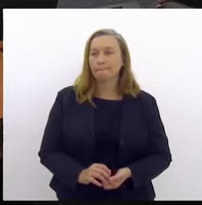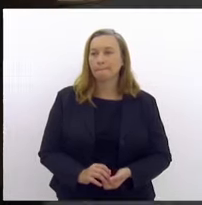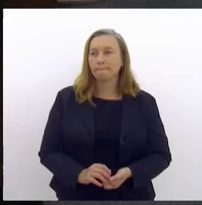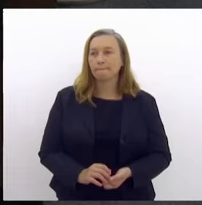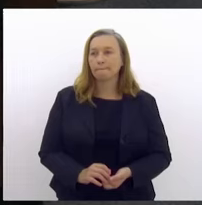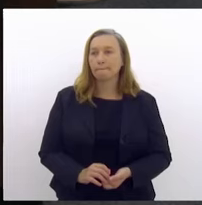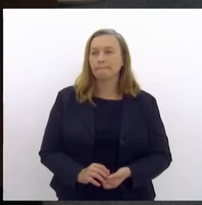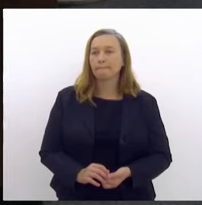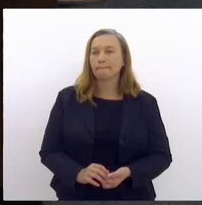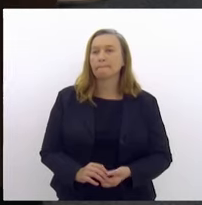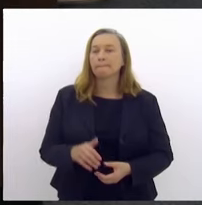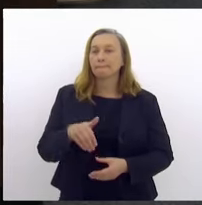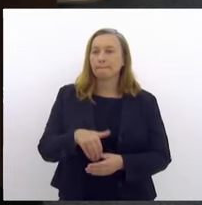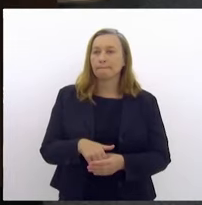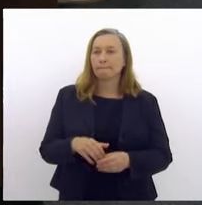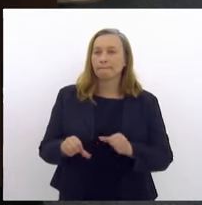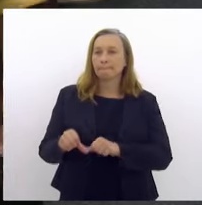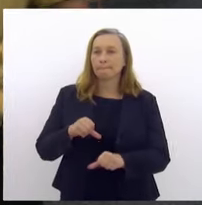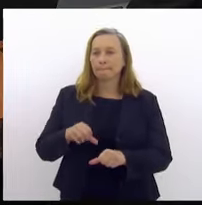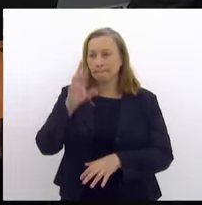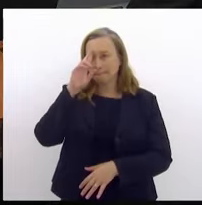Ratificar meu voto, presidente, é contrário.